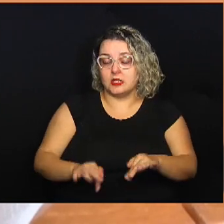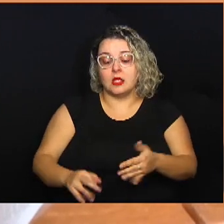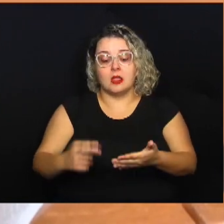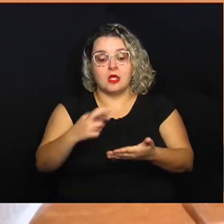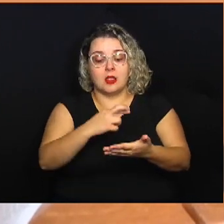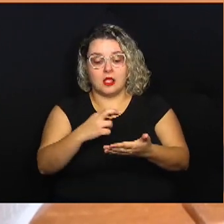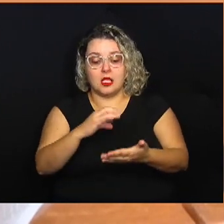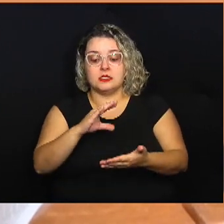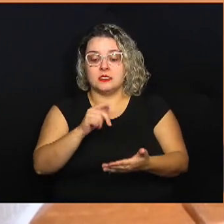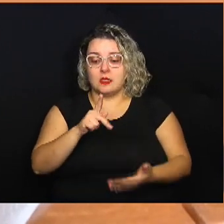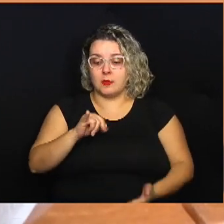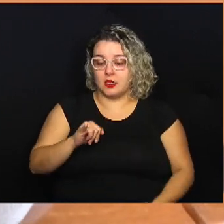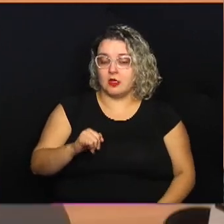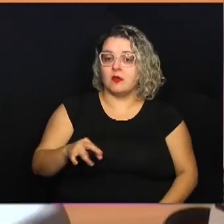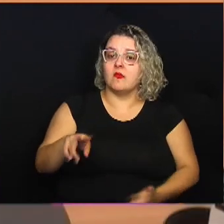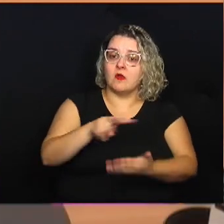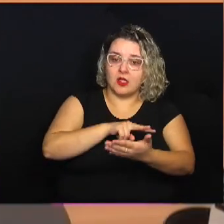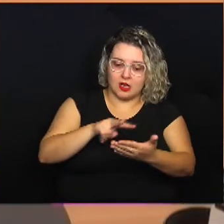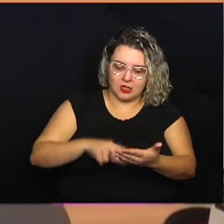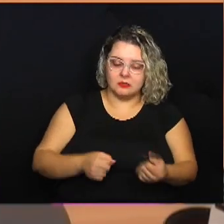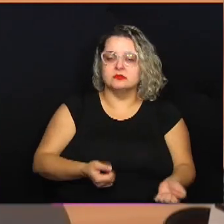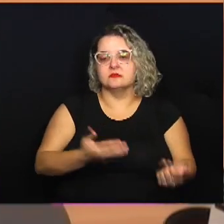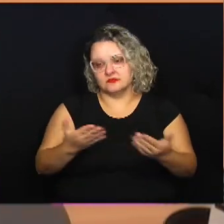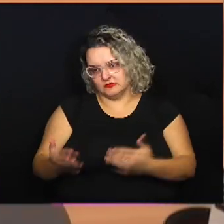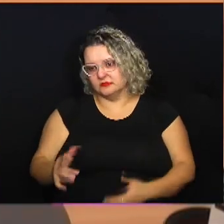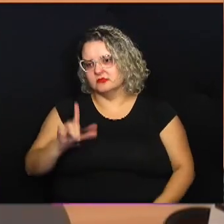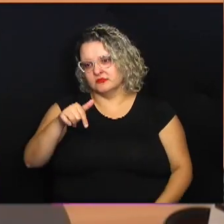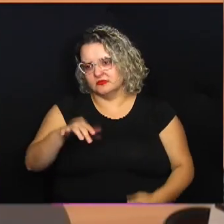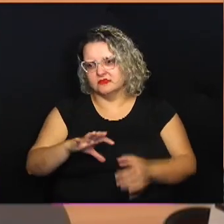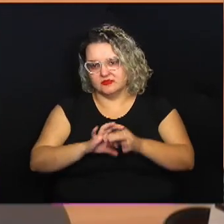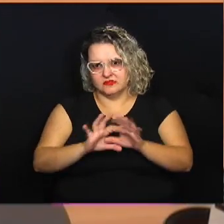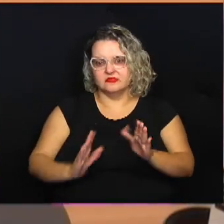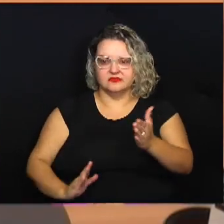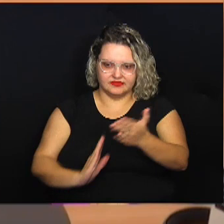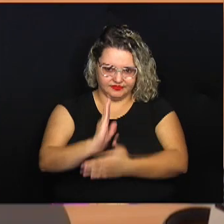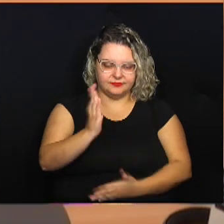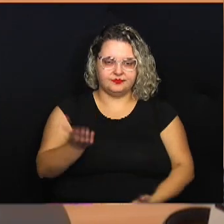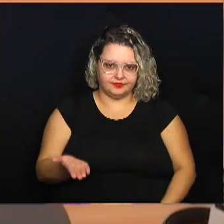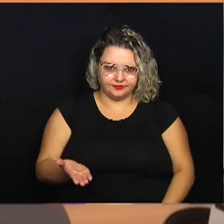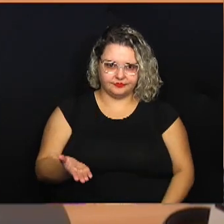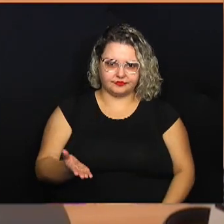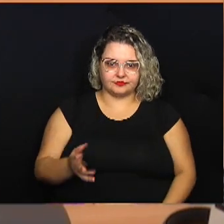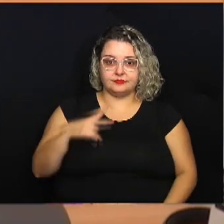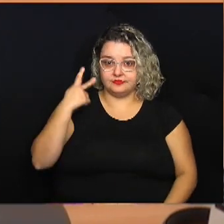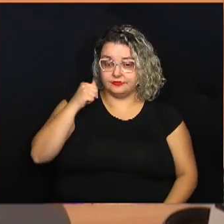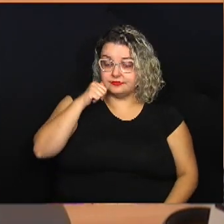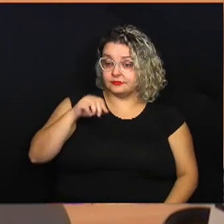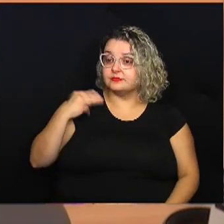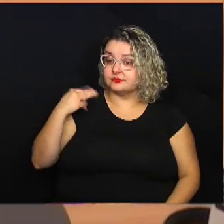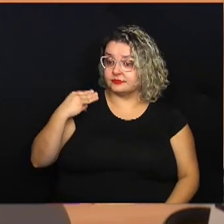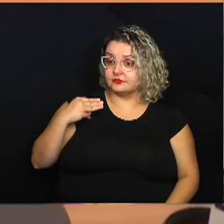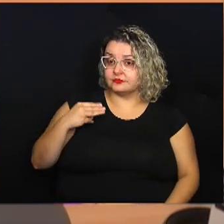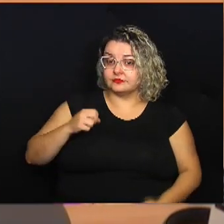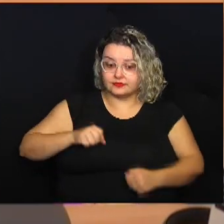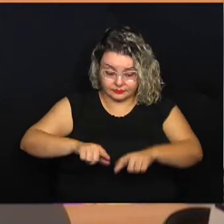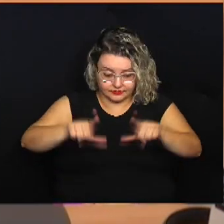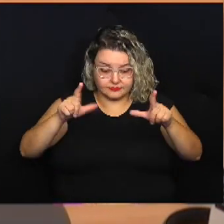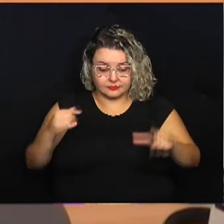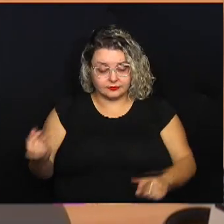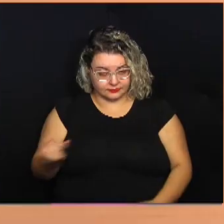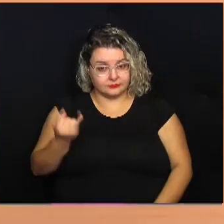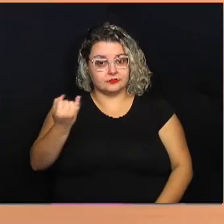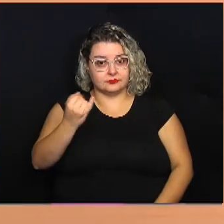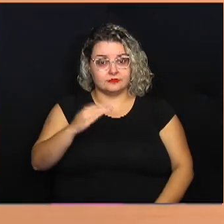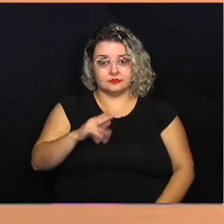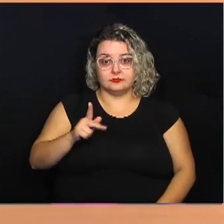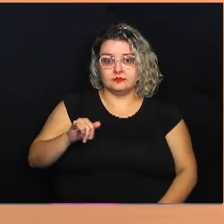lido, apresentado e, após deliberações, aprovado. A vereadora Mariana Conte destaca a importância da